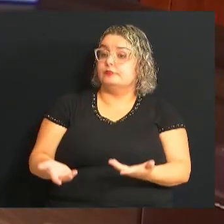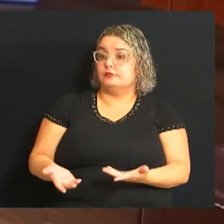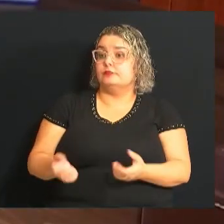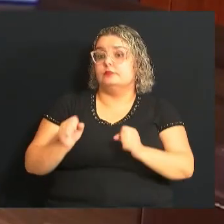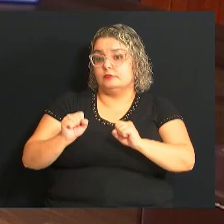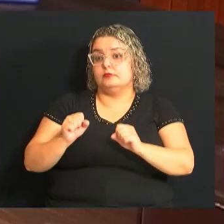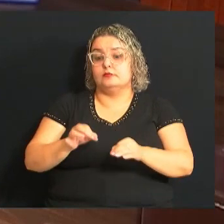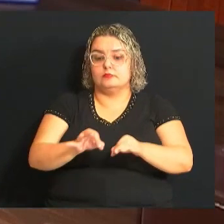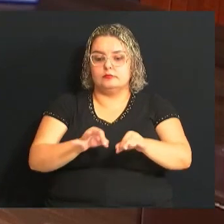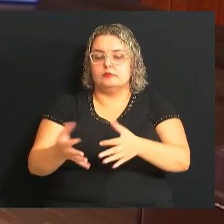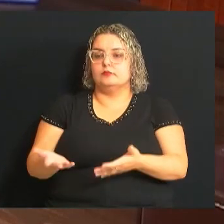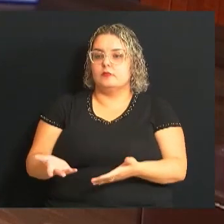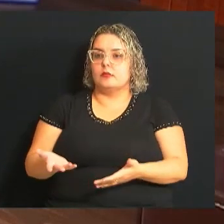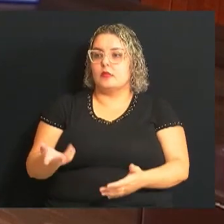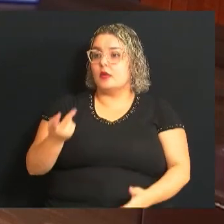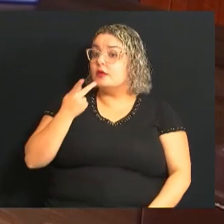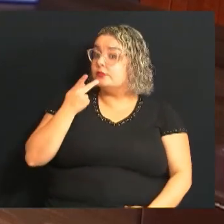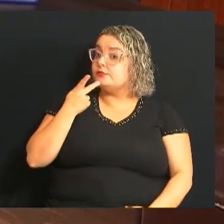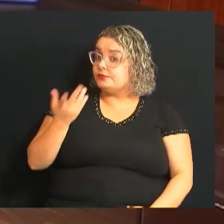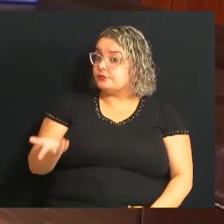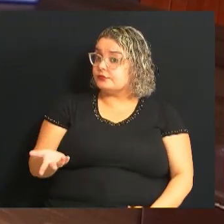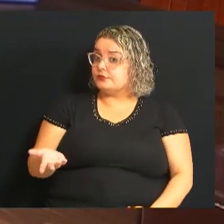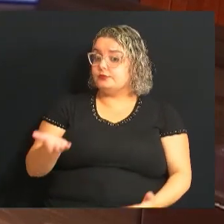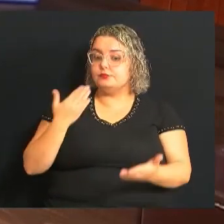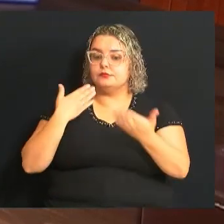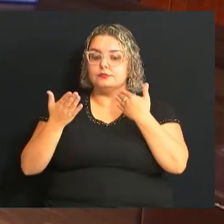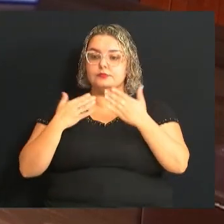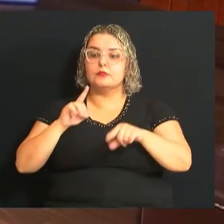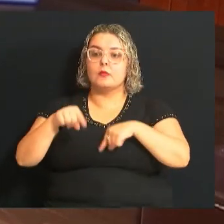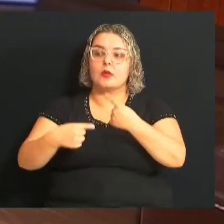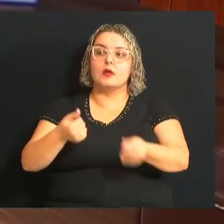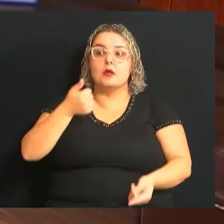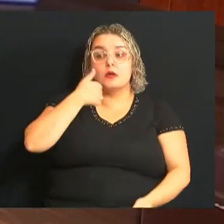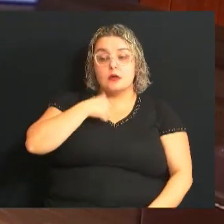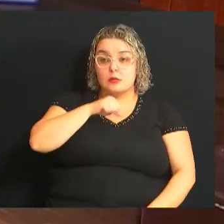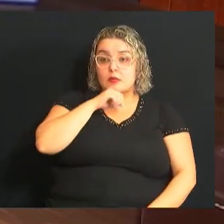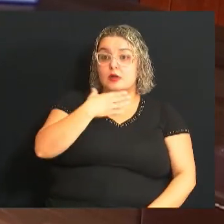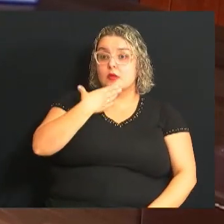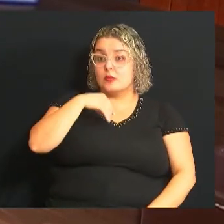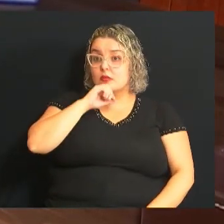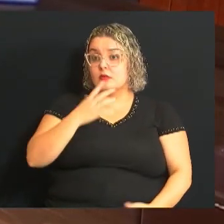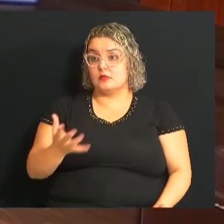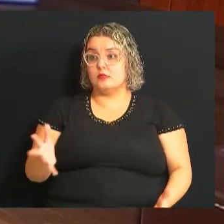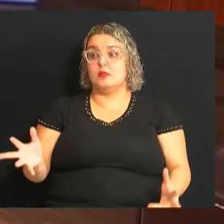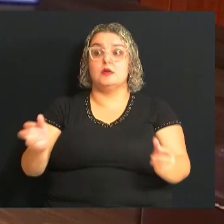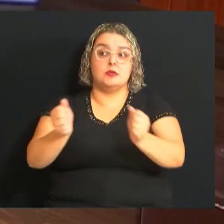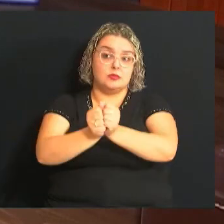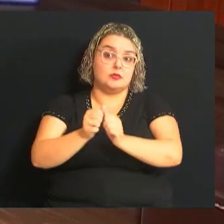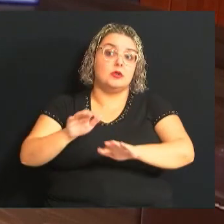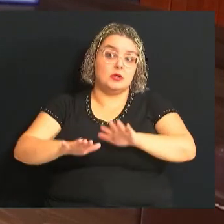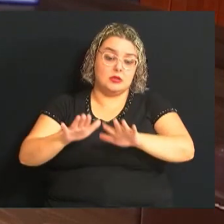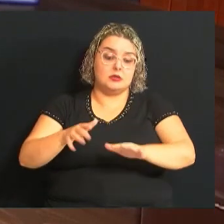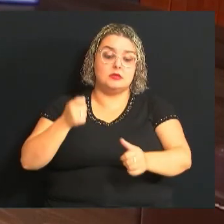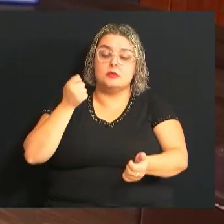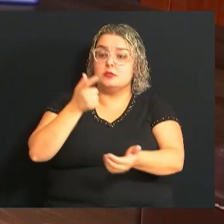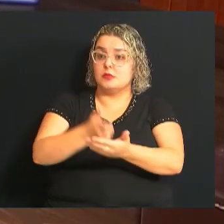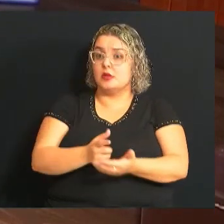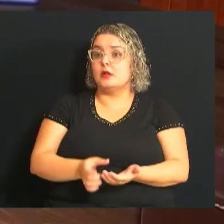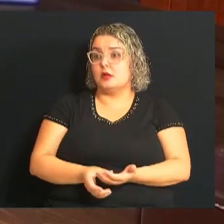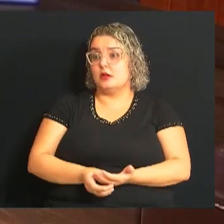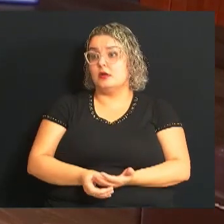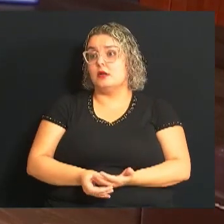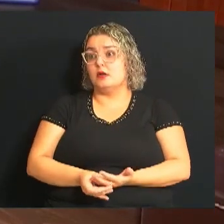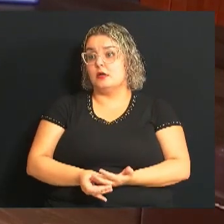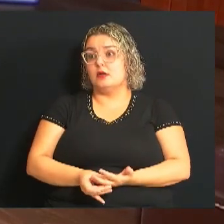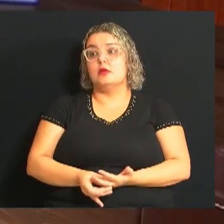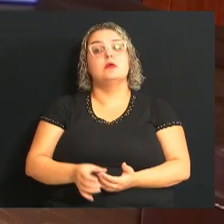organizar. Você comentou de conversar com outras mães, outros pais, juntar às vezes para comprar. Exato. Grupos